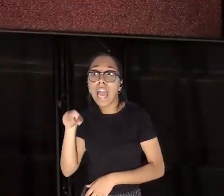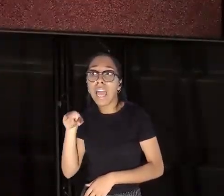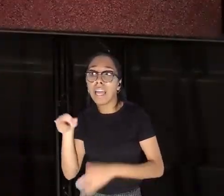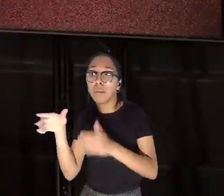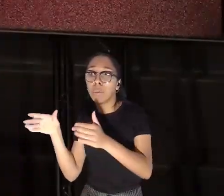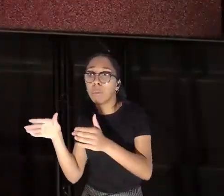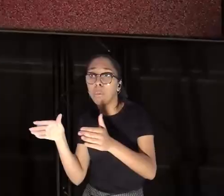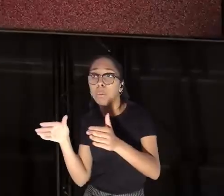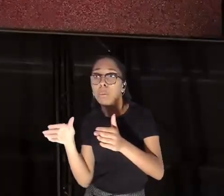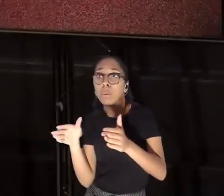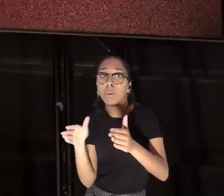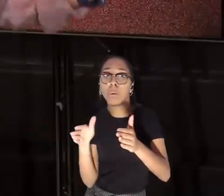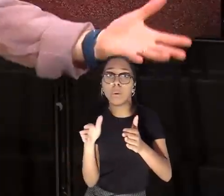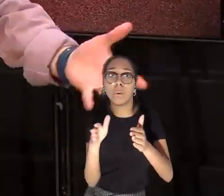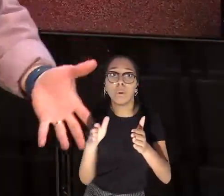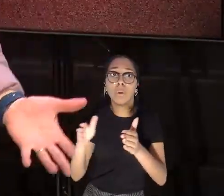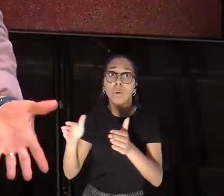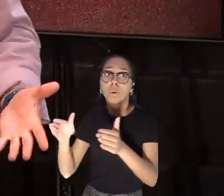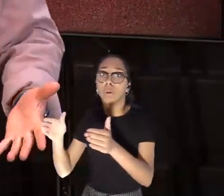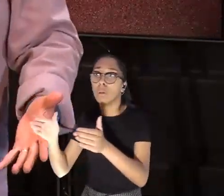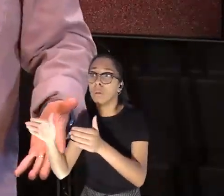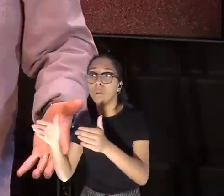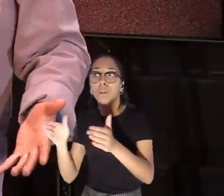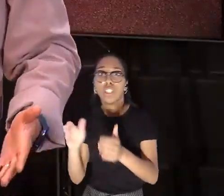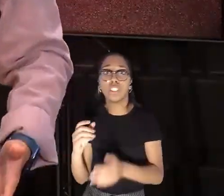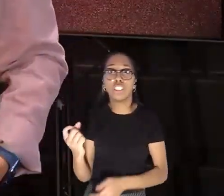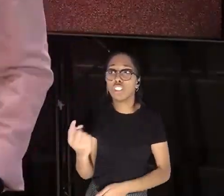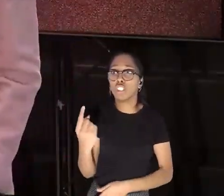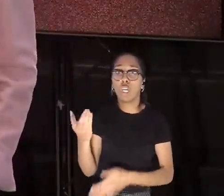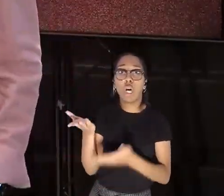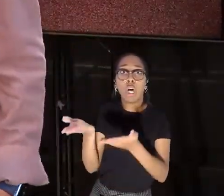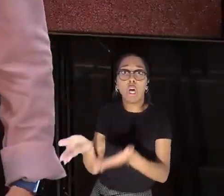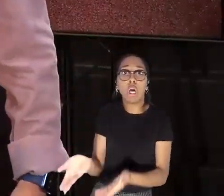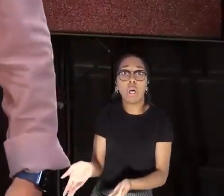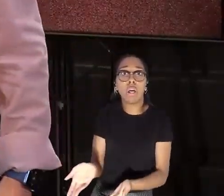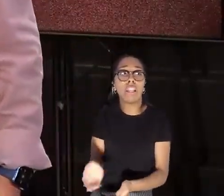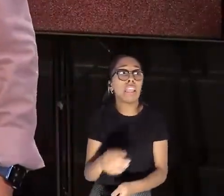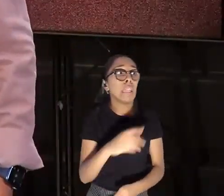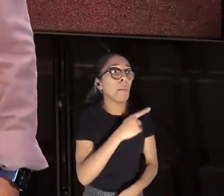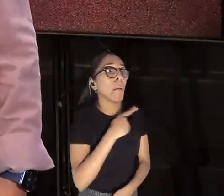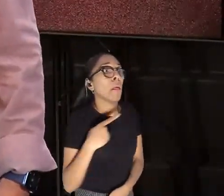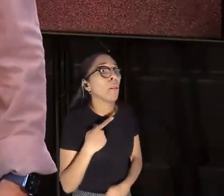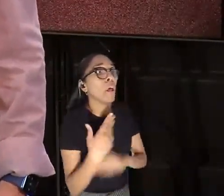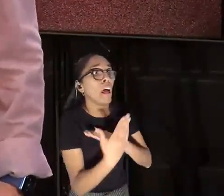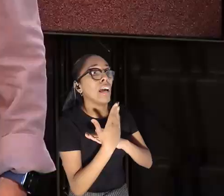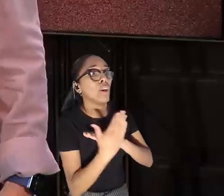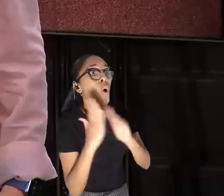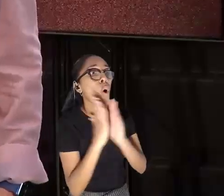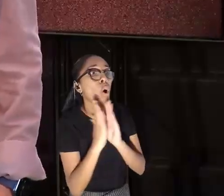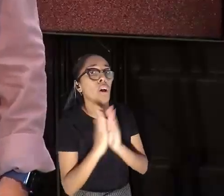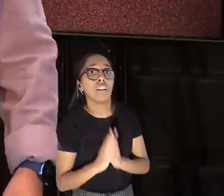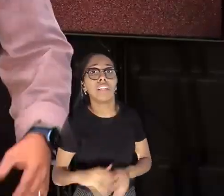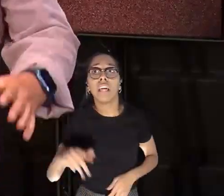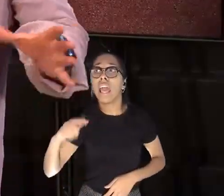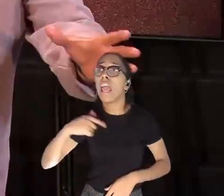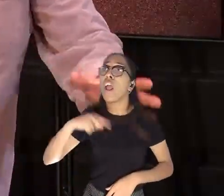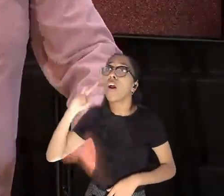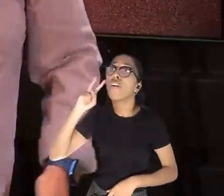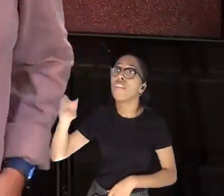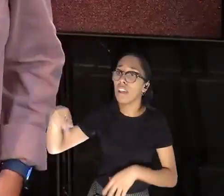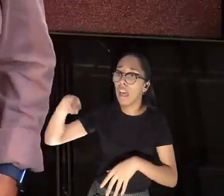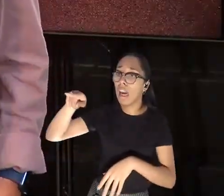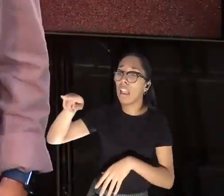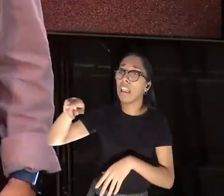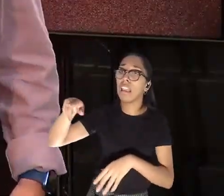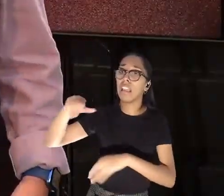para dizer: pastor, unge minha mão, porque eu vi um demônio atrás da cortina. Ele fala comigo à noite, eu vejo um vulto